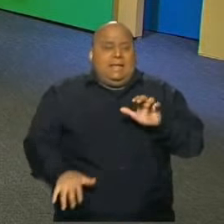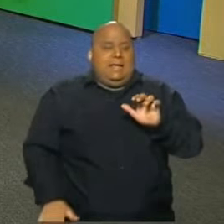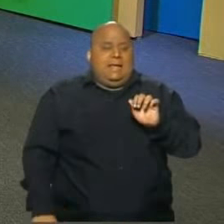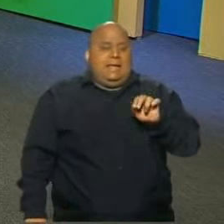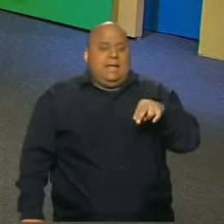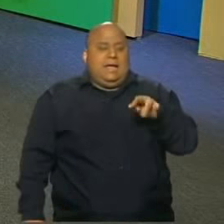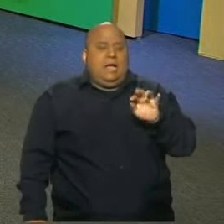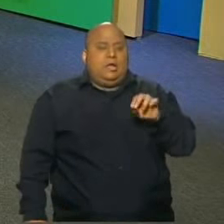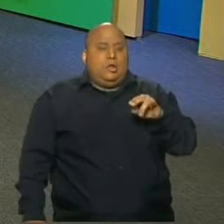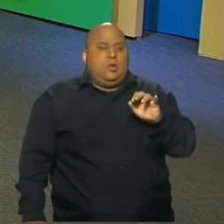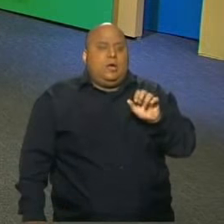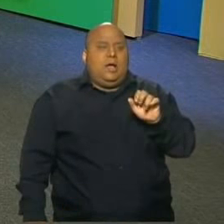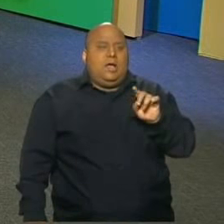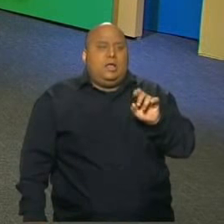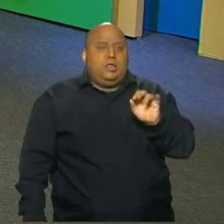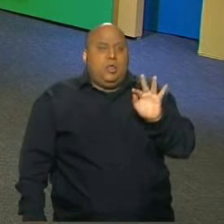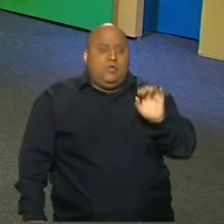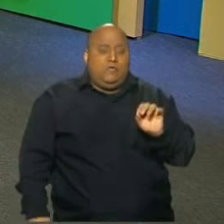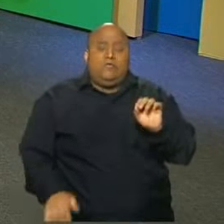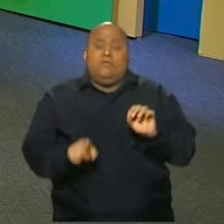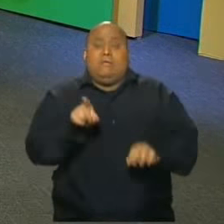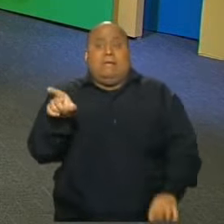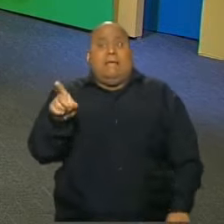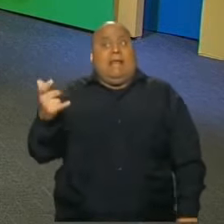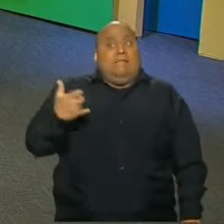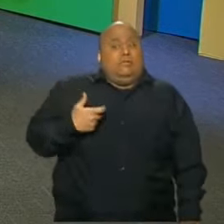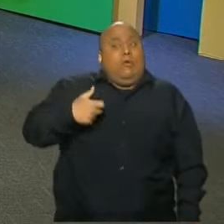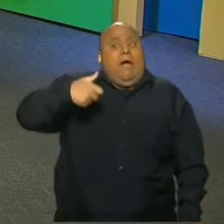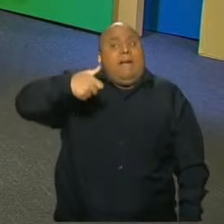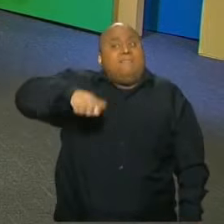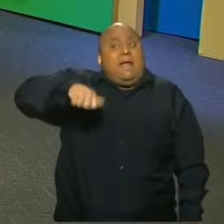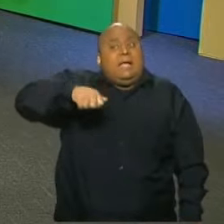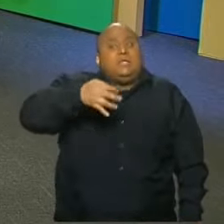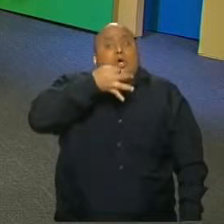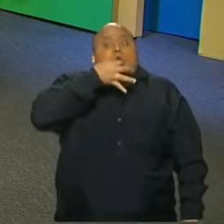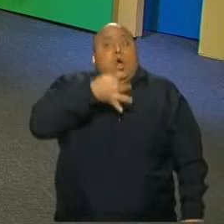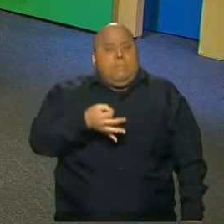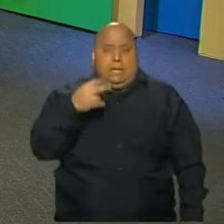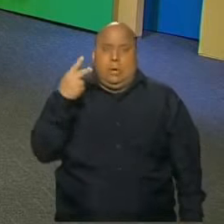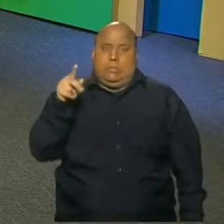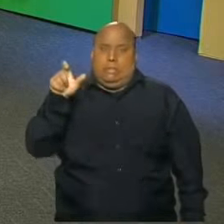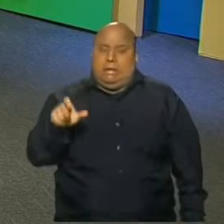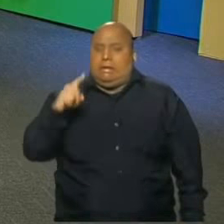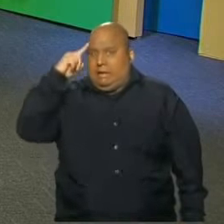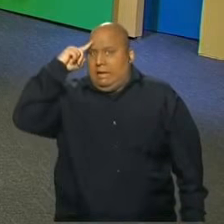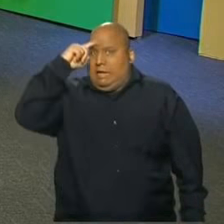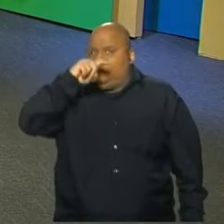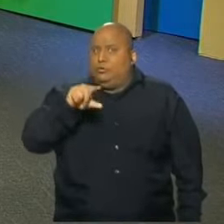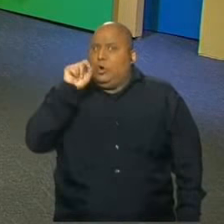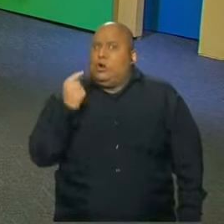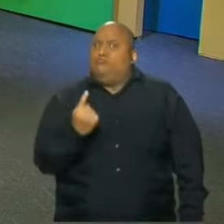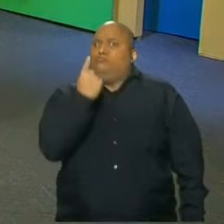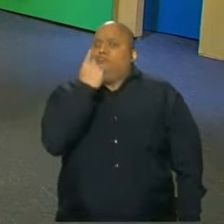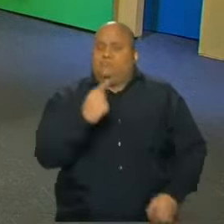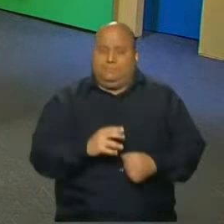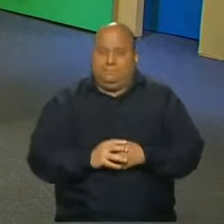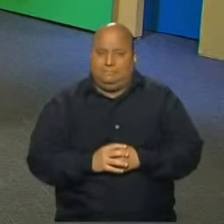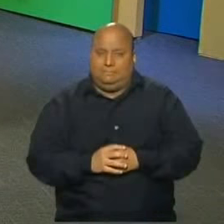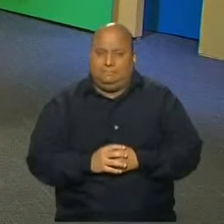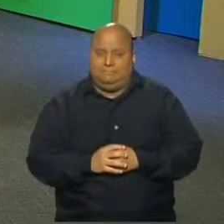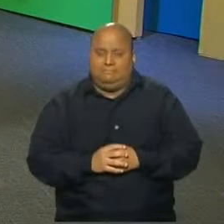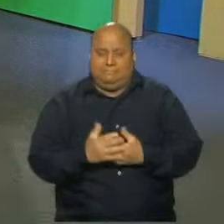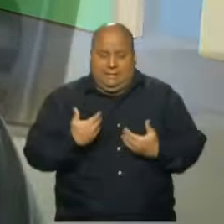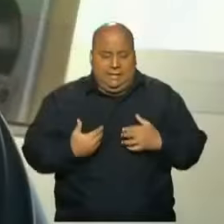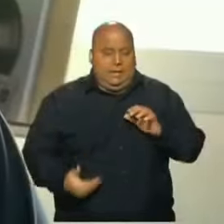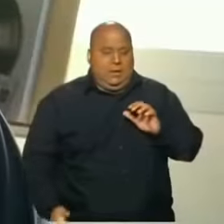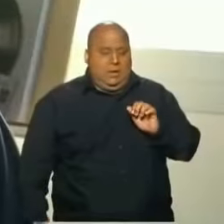Antônio Adolfo. Ele nos falou sobre seus critérios para chegar a essa difícil escolha. Olá, aqui